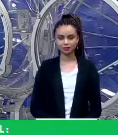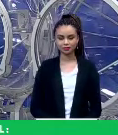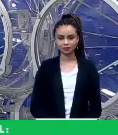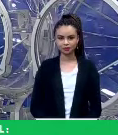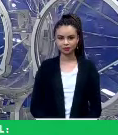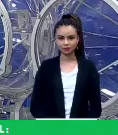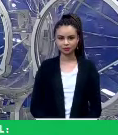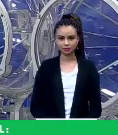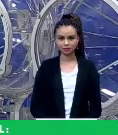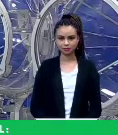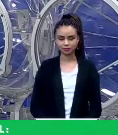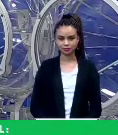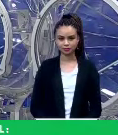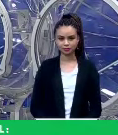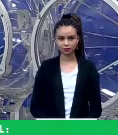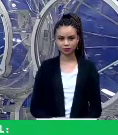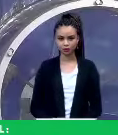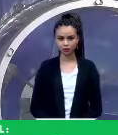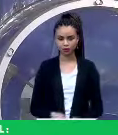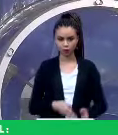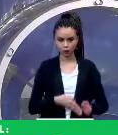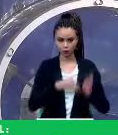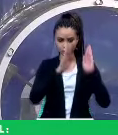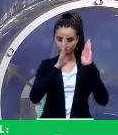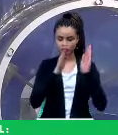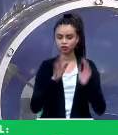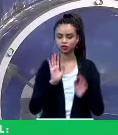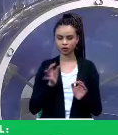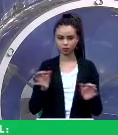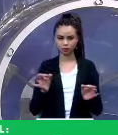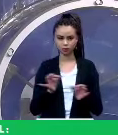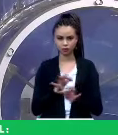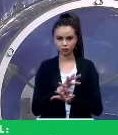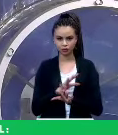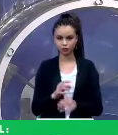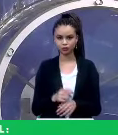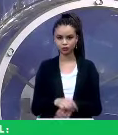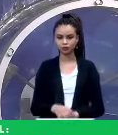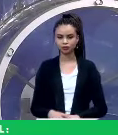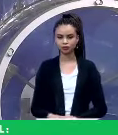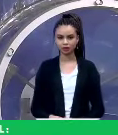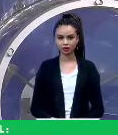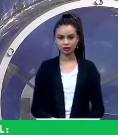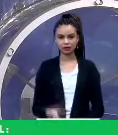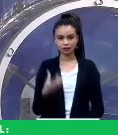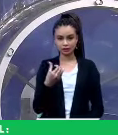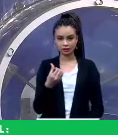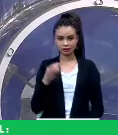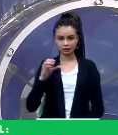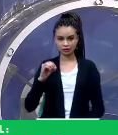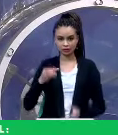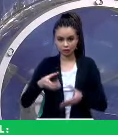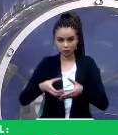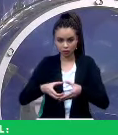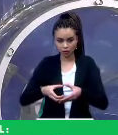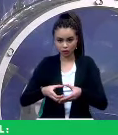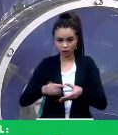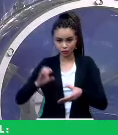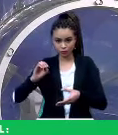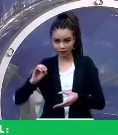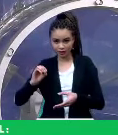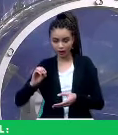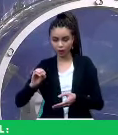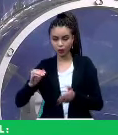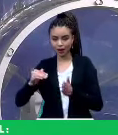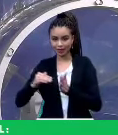premiados desta noite. O nosso globo número 1 está preparado para o sorteio. O suporte está carregado com 60 bolas numeradas de 01 a